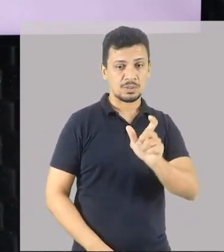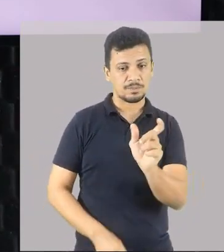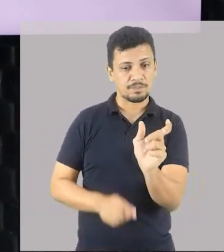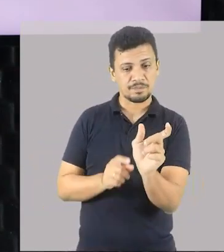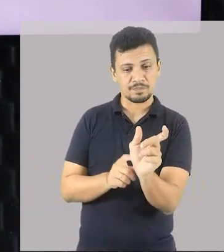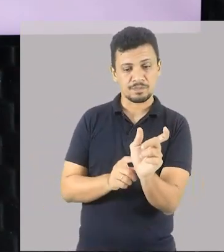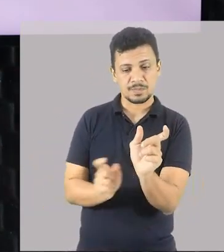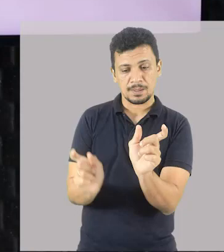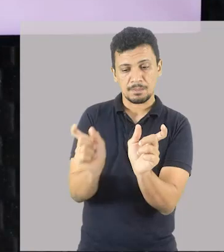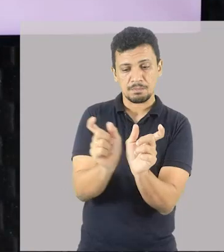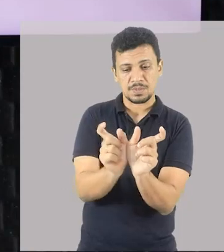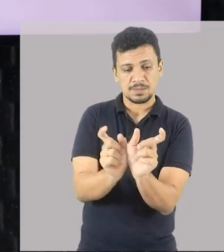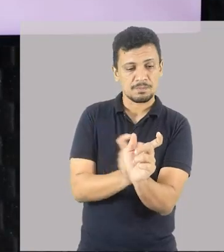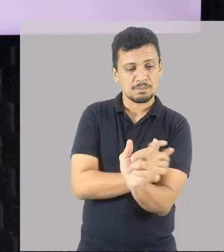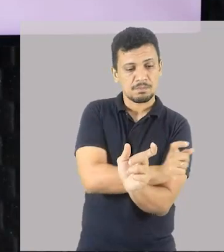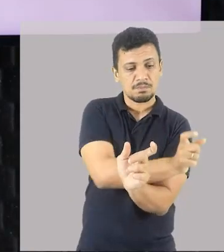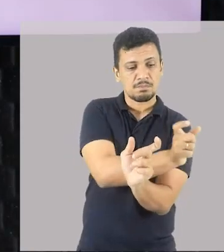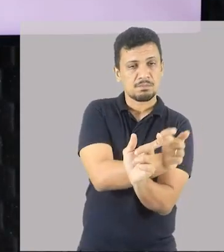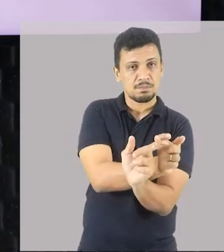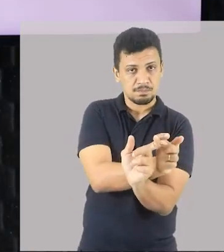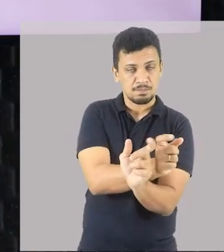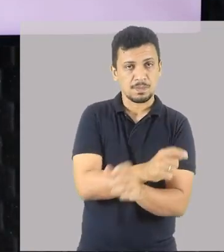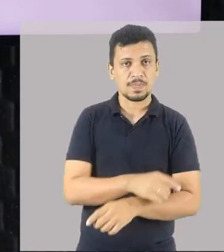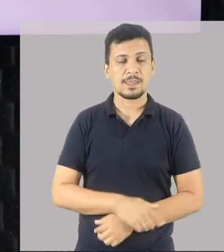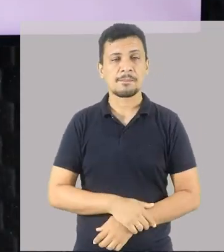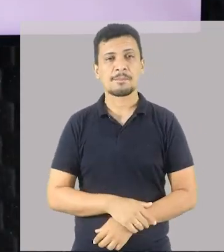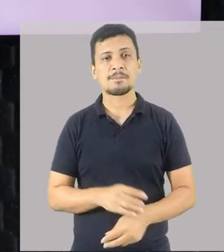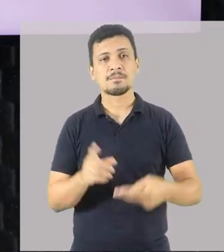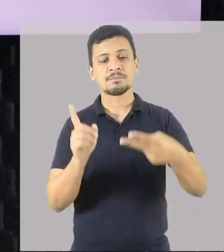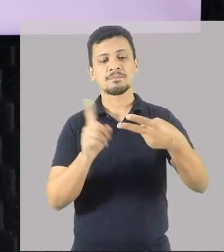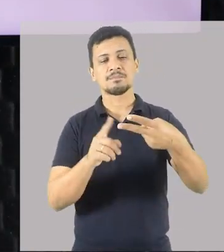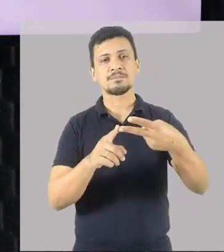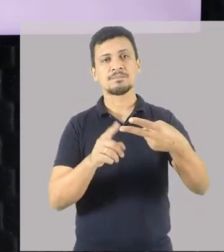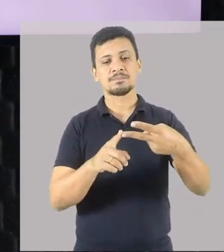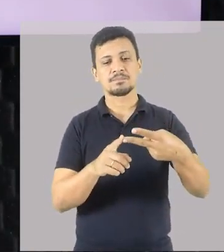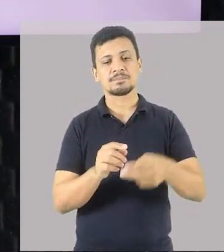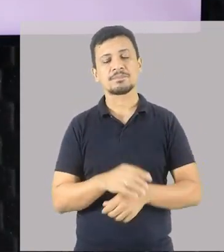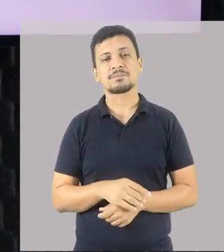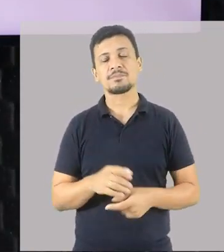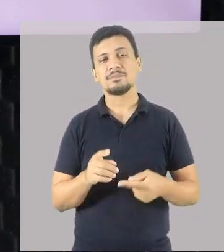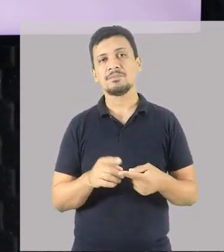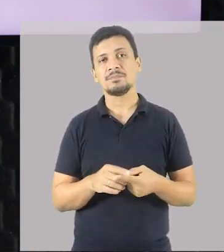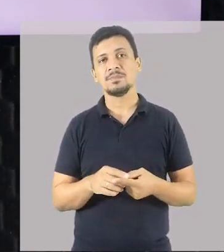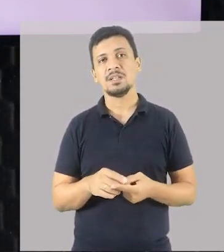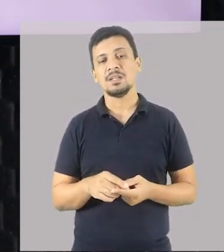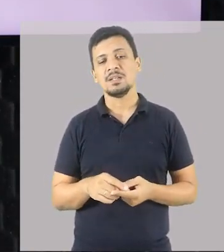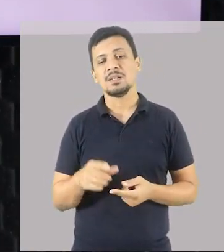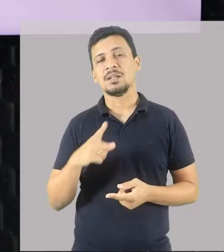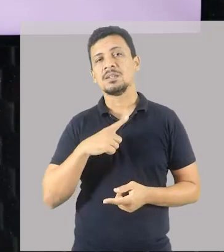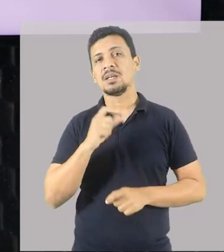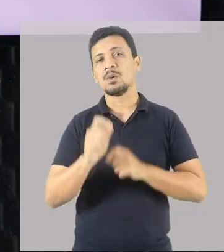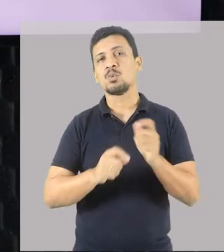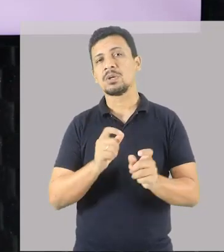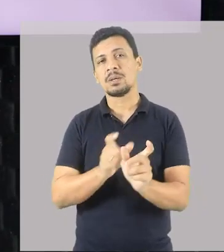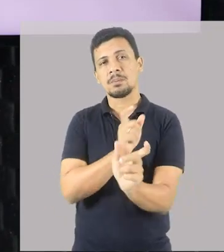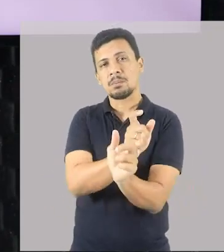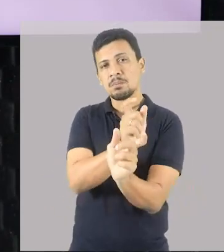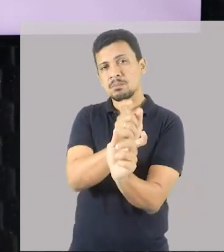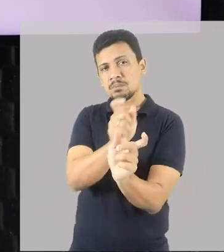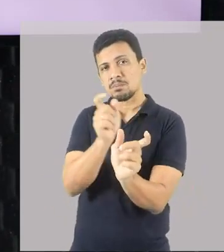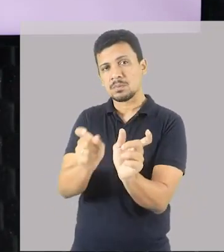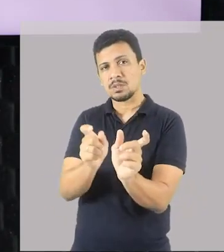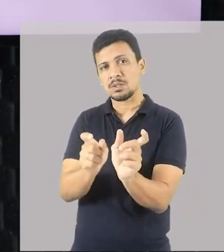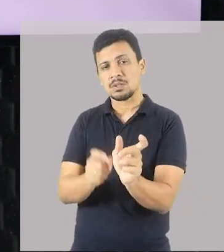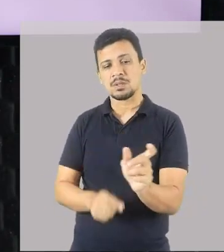afixos, prefixos ou sufixos. Na questão da derivação, eu não vou trabalhar com um radical. Eu vou juntar dois ou